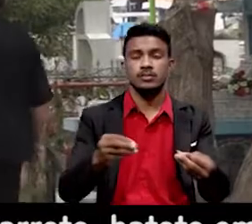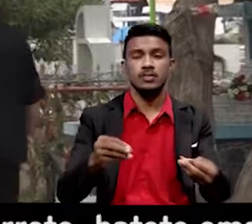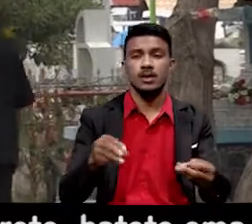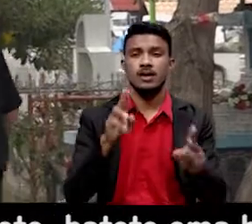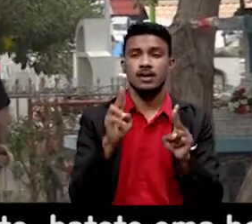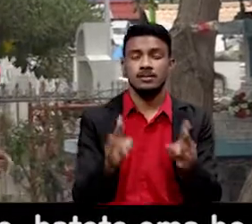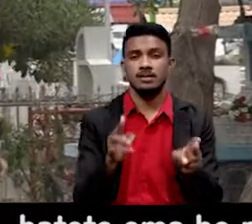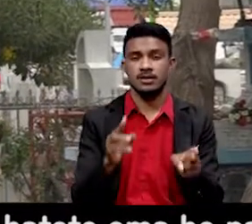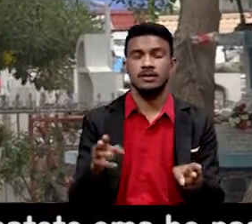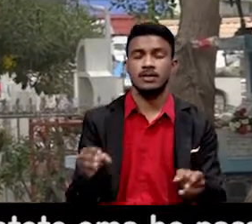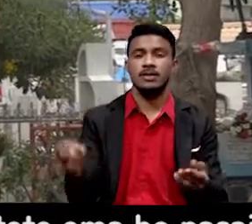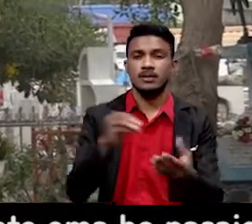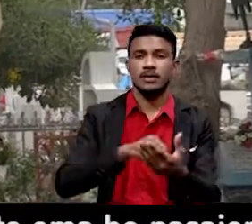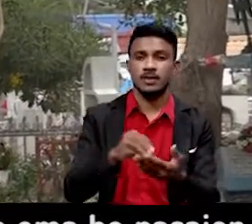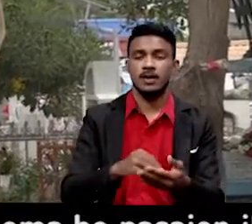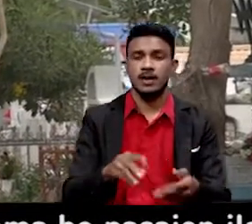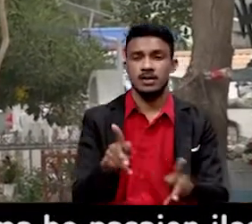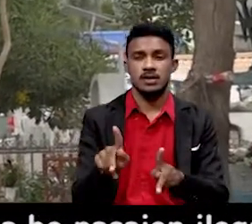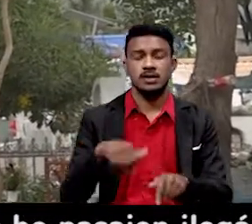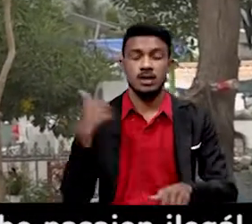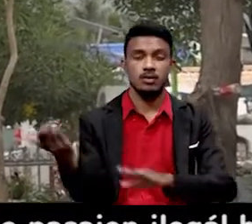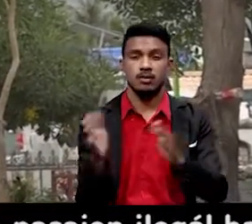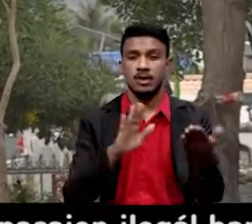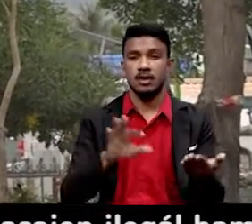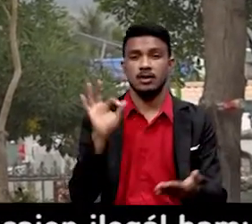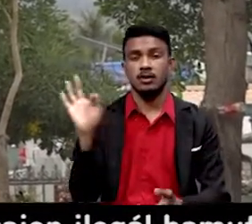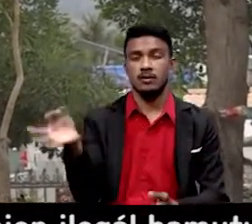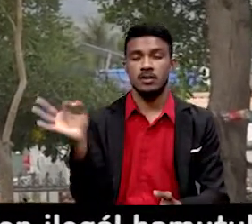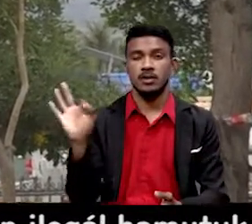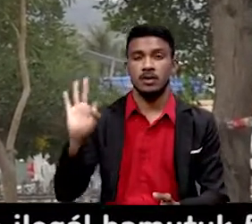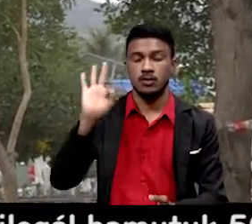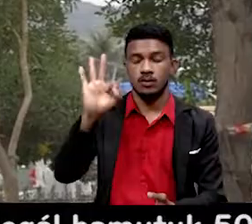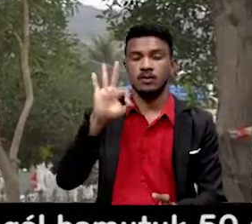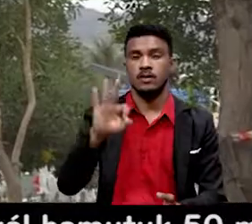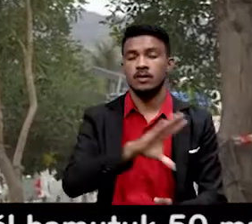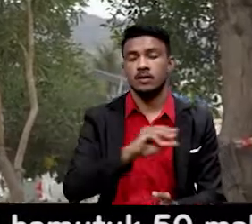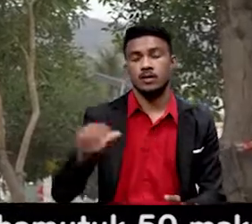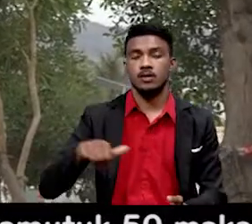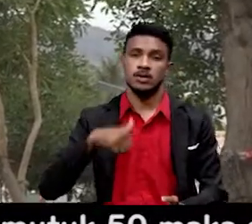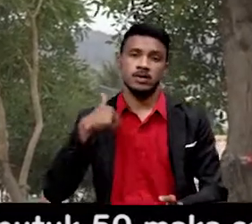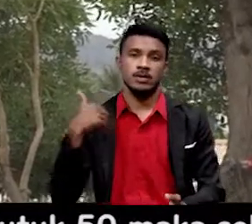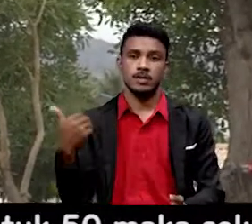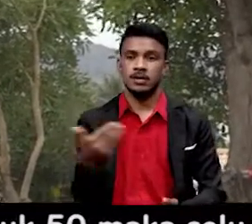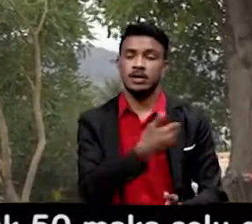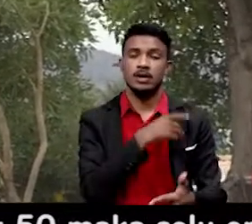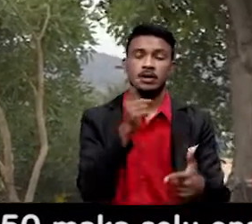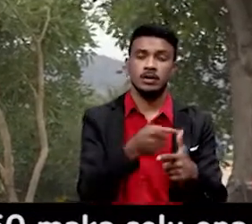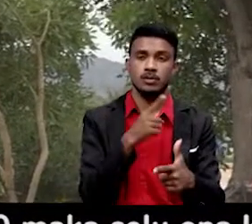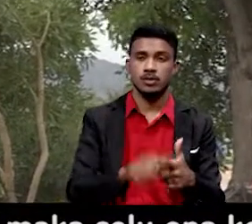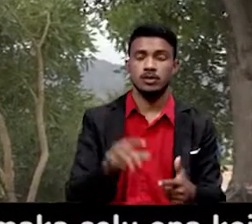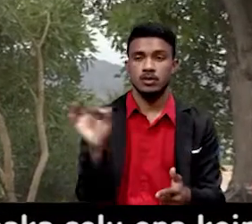mate 99, balo mate basic 99, balo mate antes 91. Então